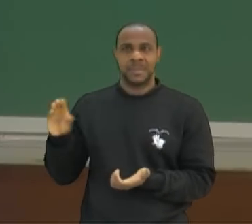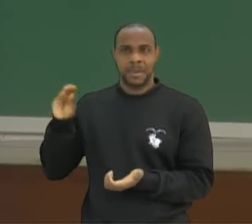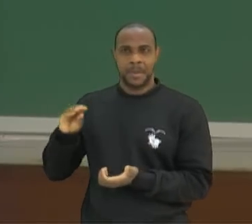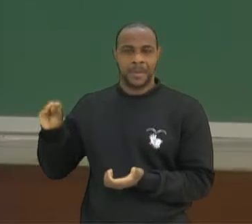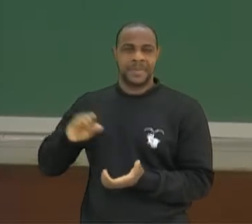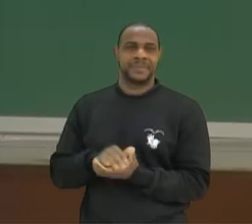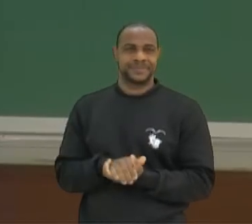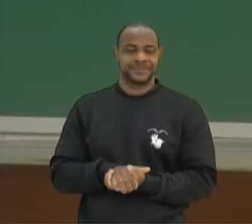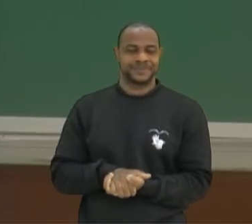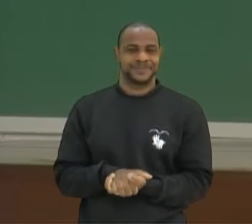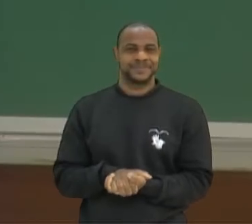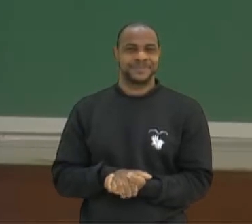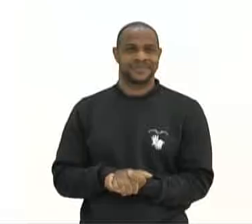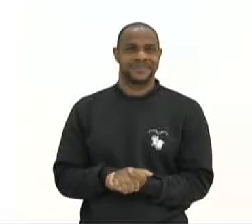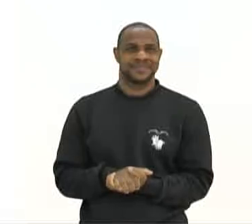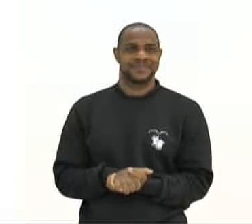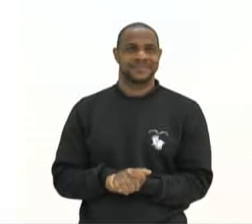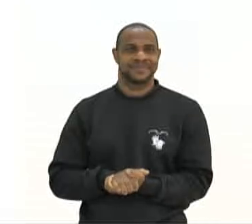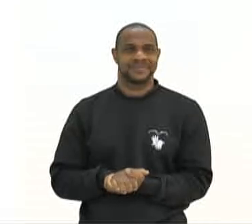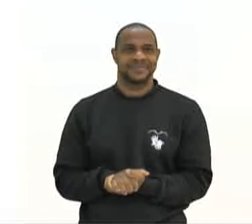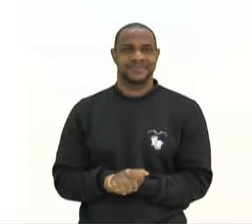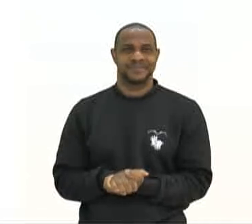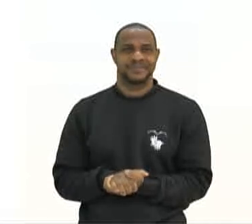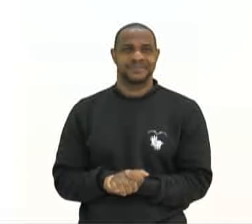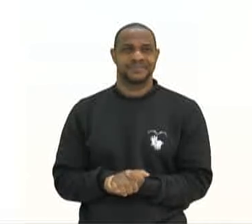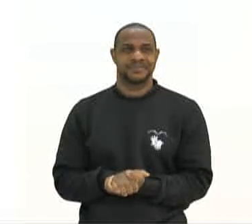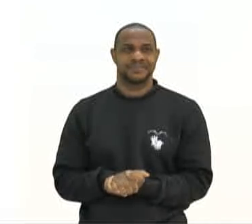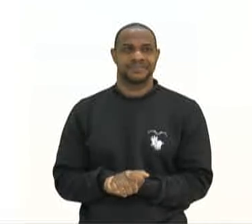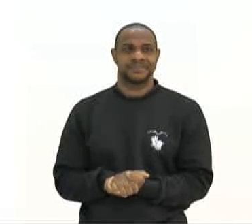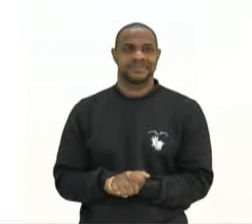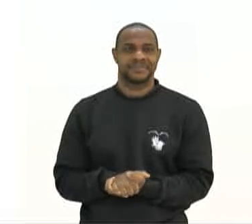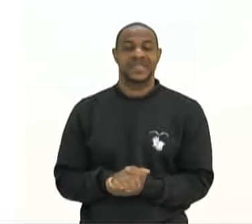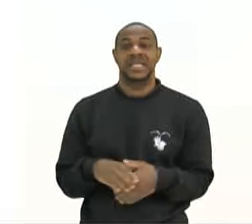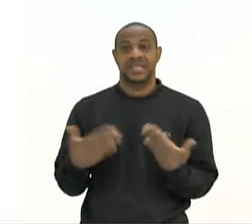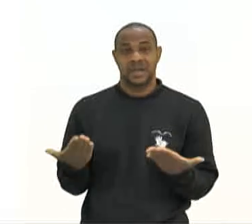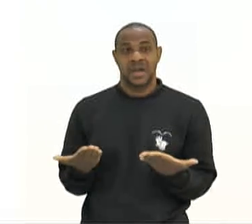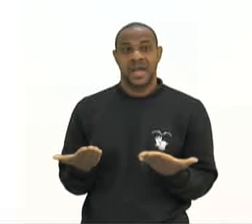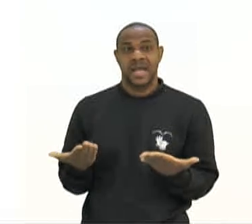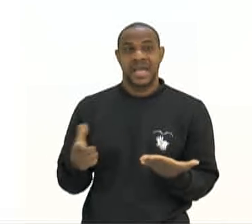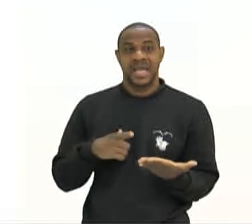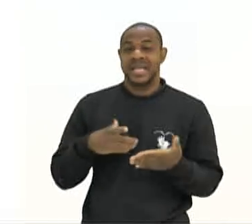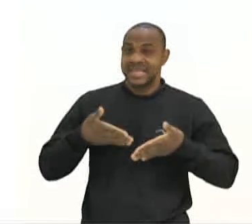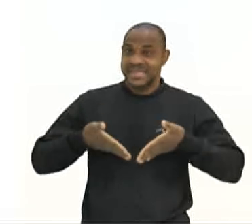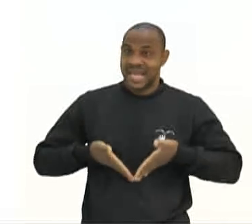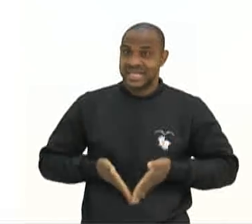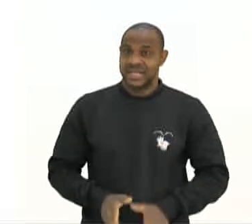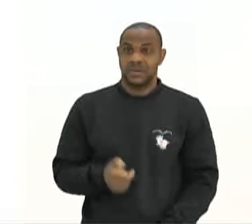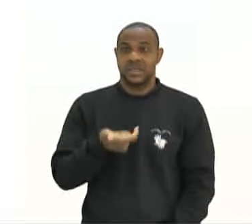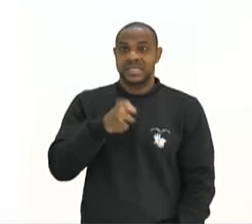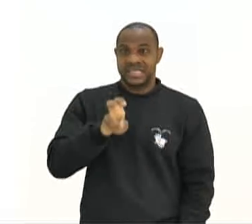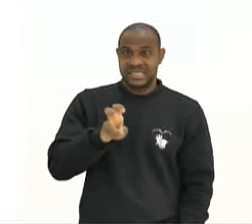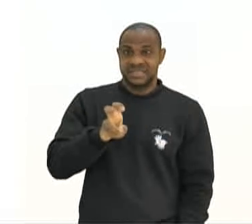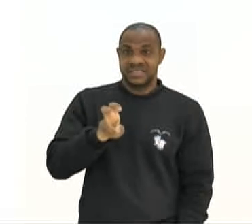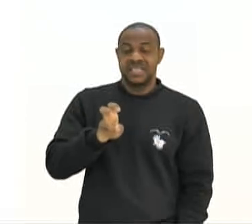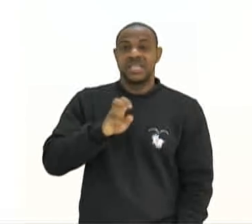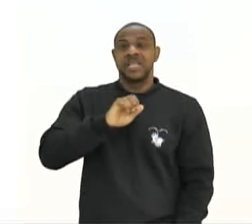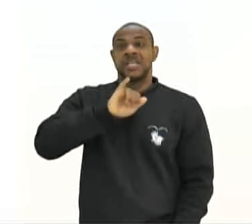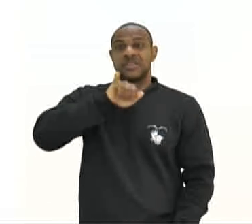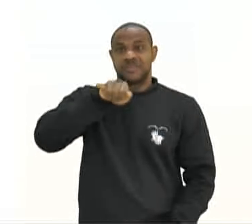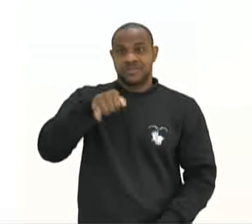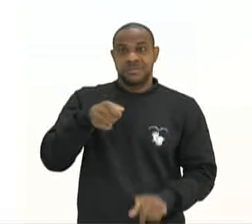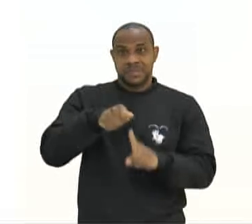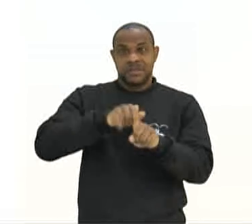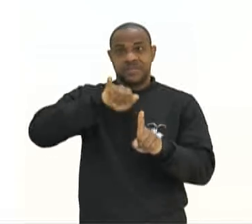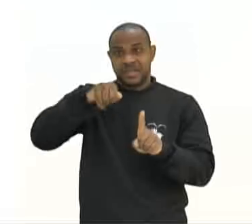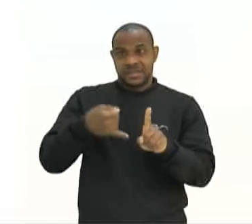Georgia, on January 15, 1929. Então ele nasceu, foi dia 15 de janeiro de 1929. Into a